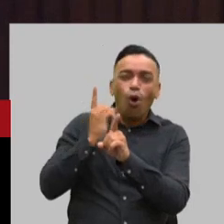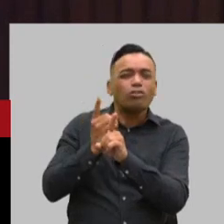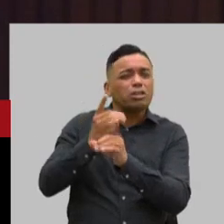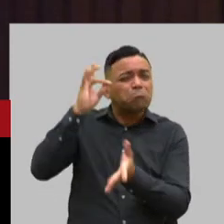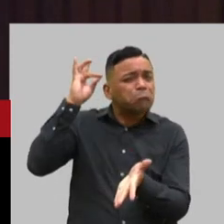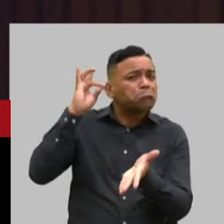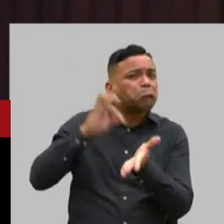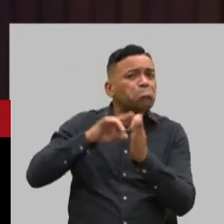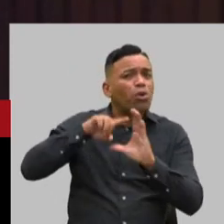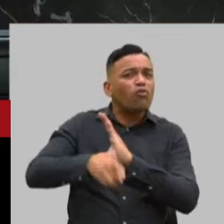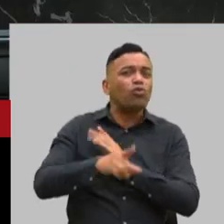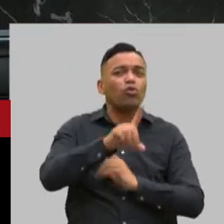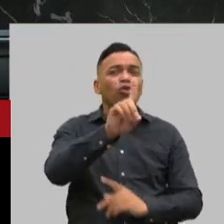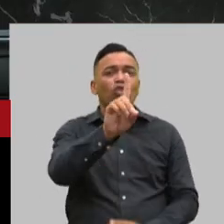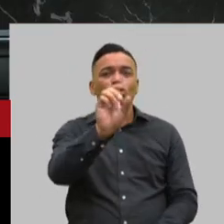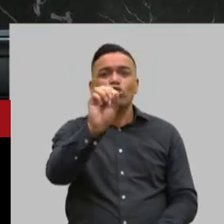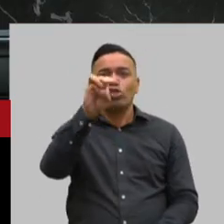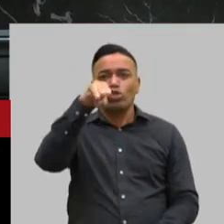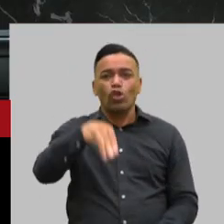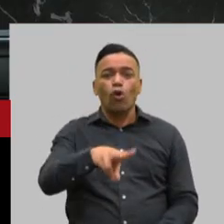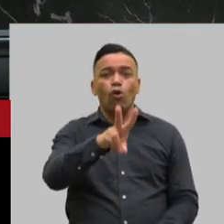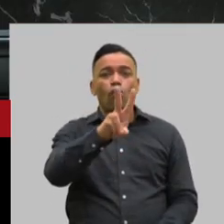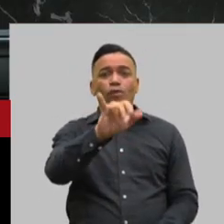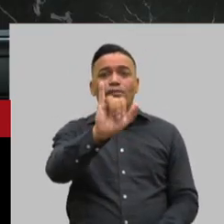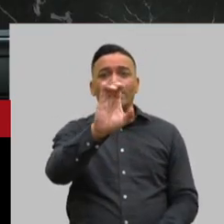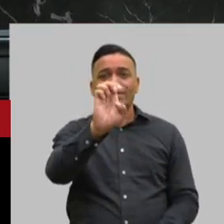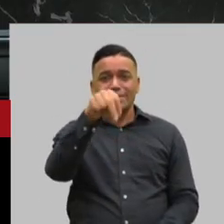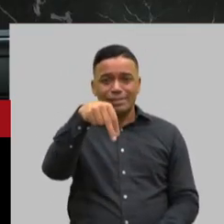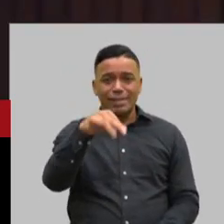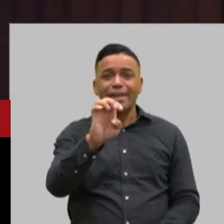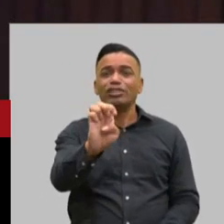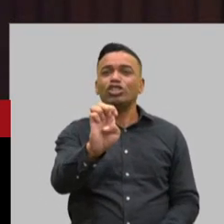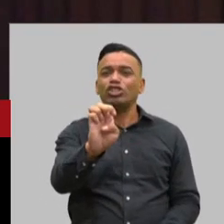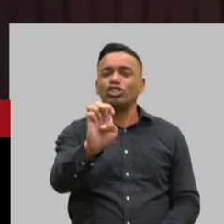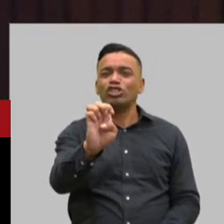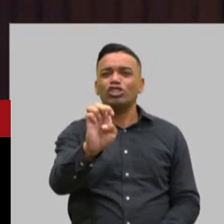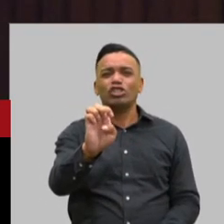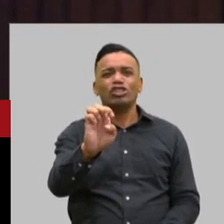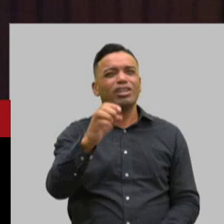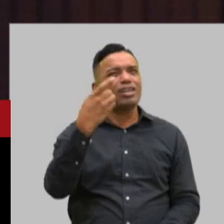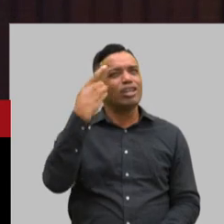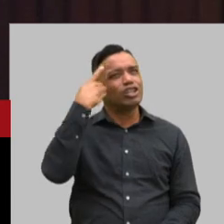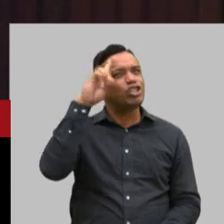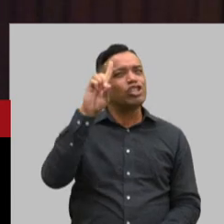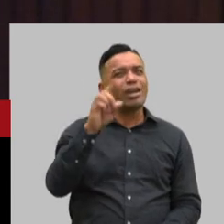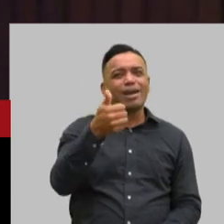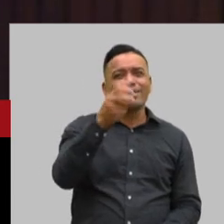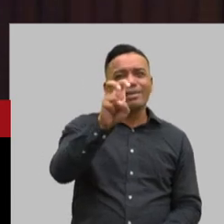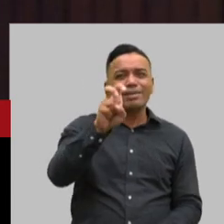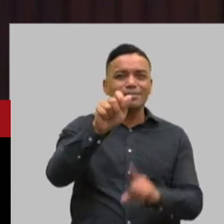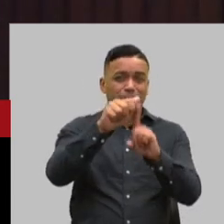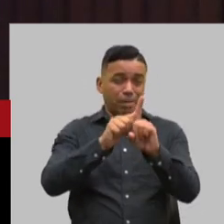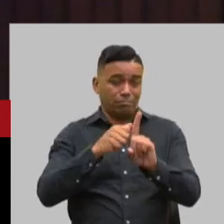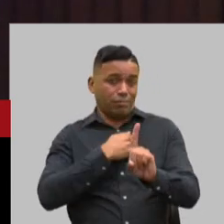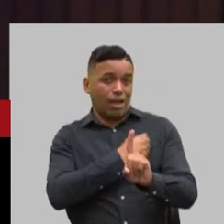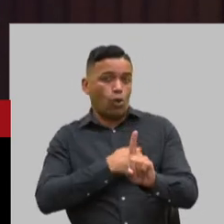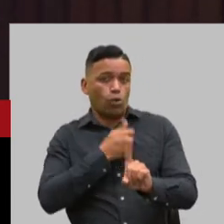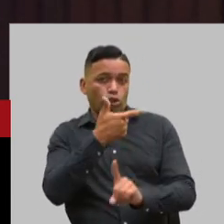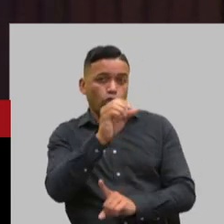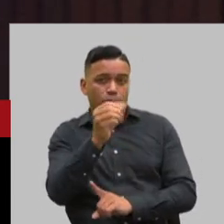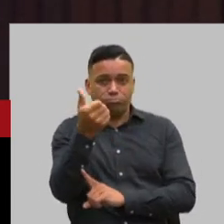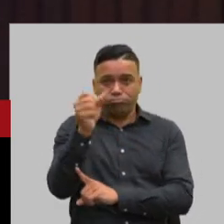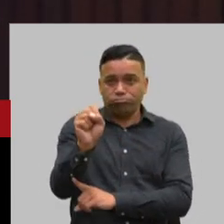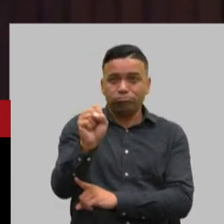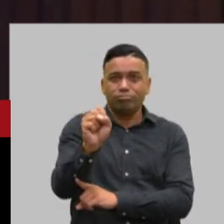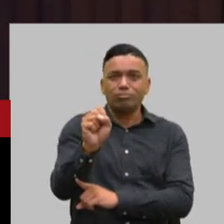E me lembro, Dom Vicente, como se fosse hoje, daquele 15 de agosto, de 2018, na jornada